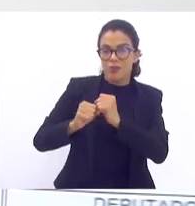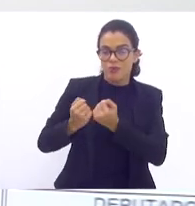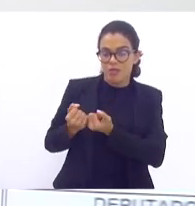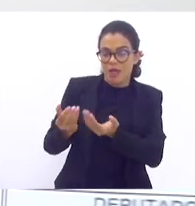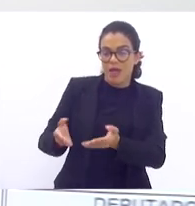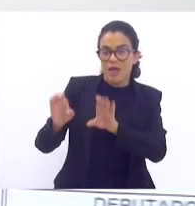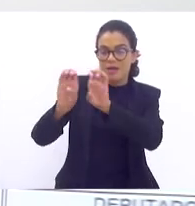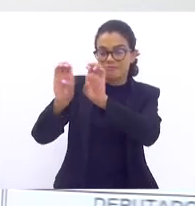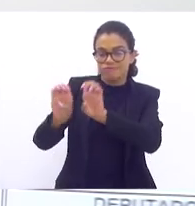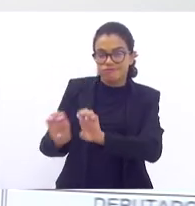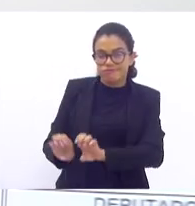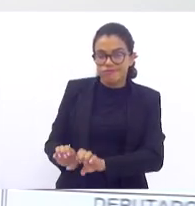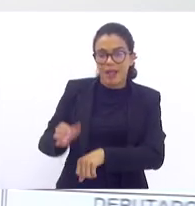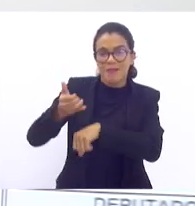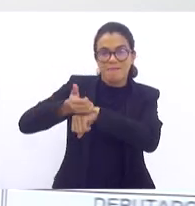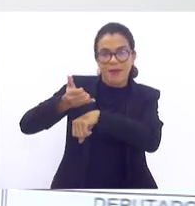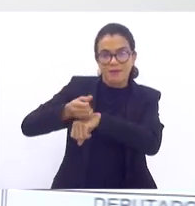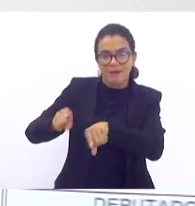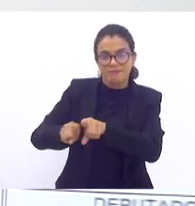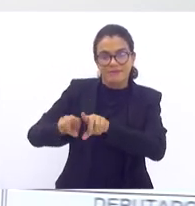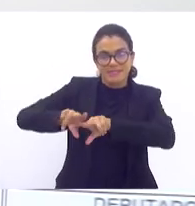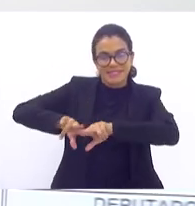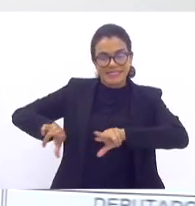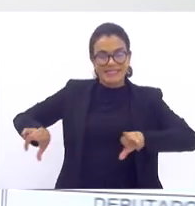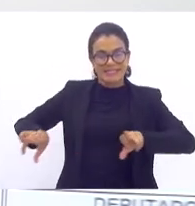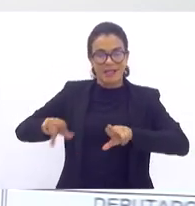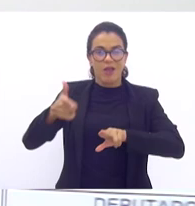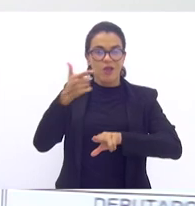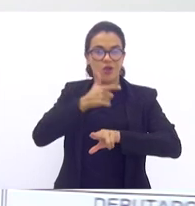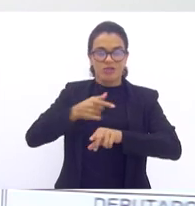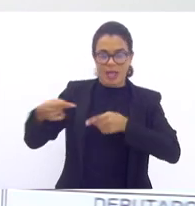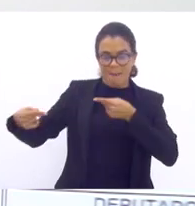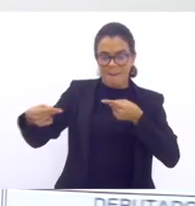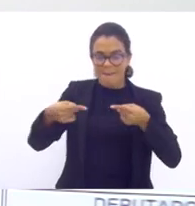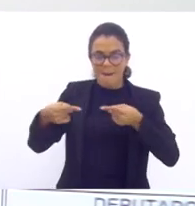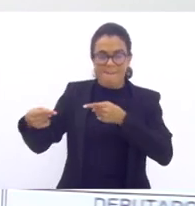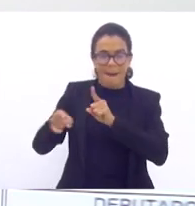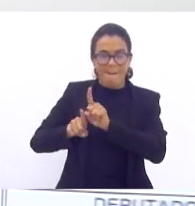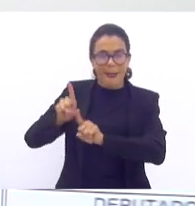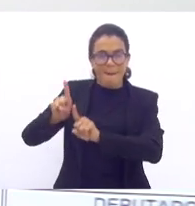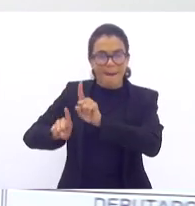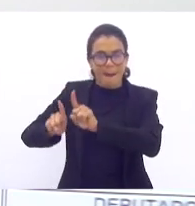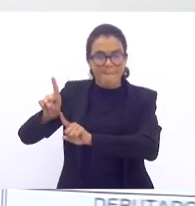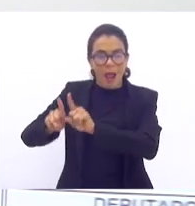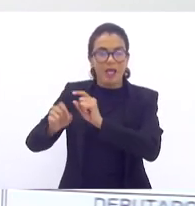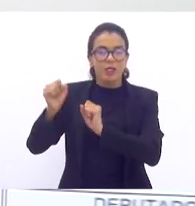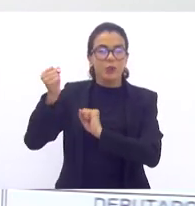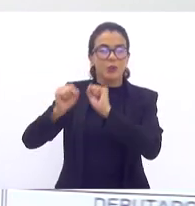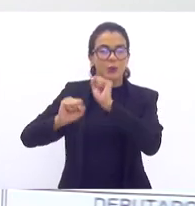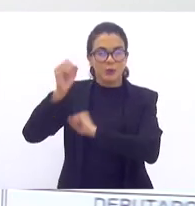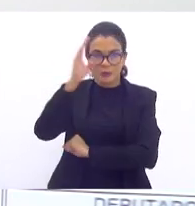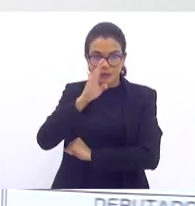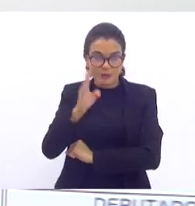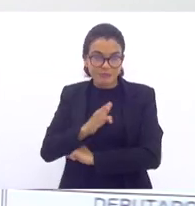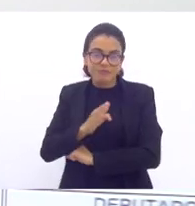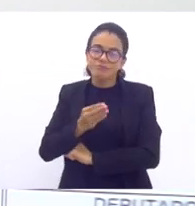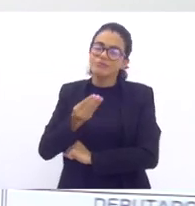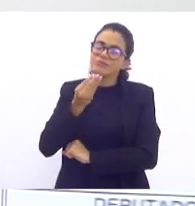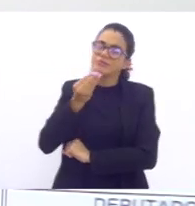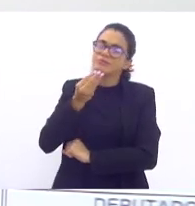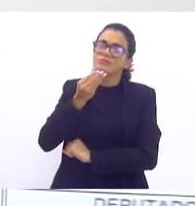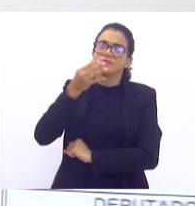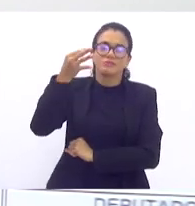Siderúrgica E se a gente consegue dar competitividade a indústria brasileira com certeza